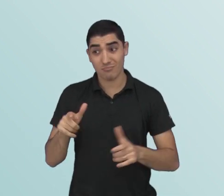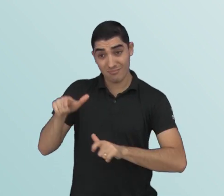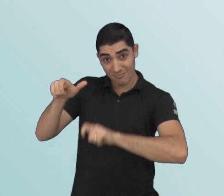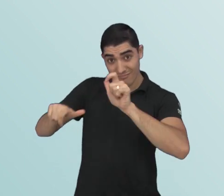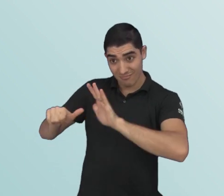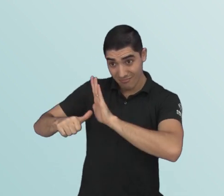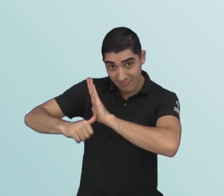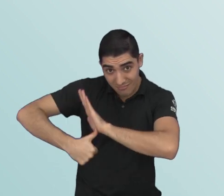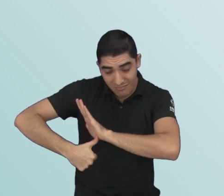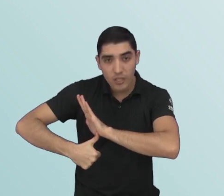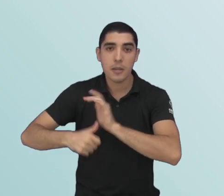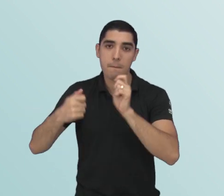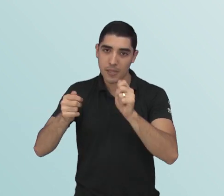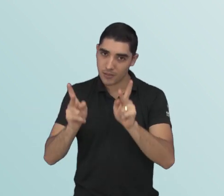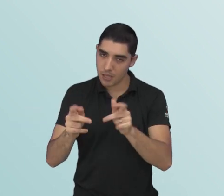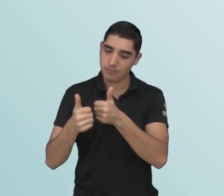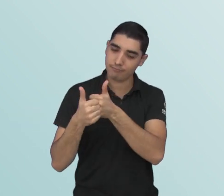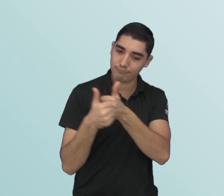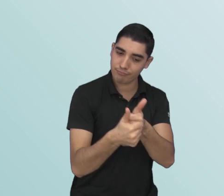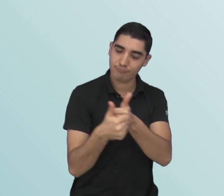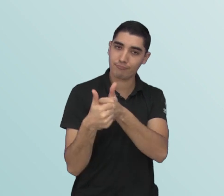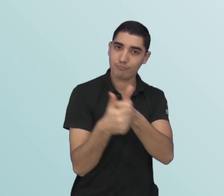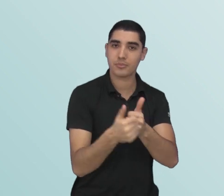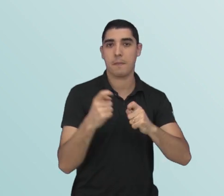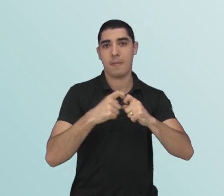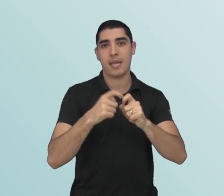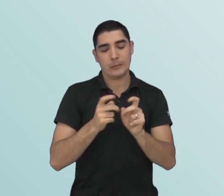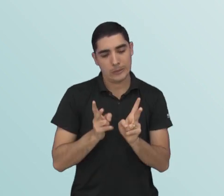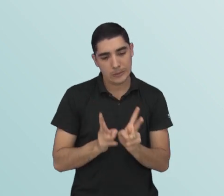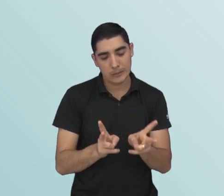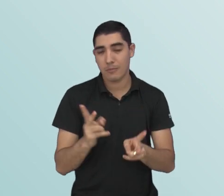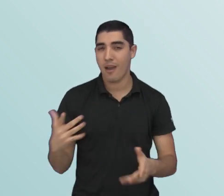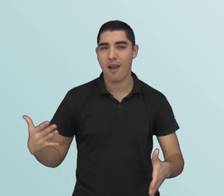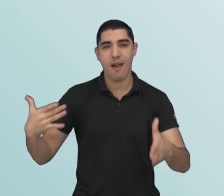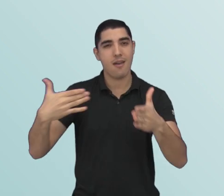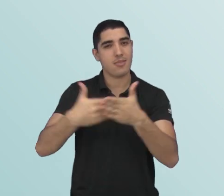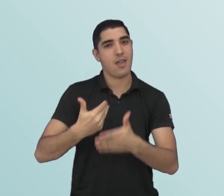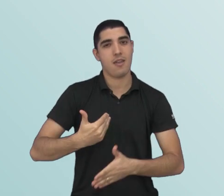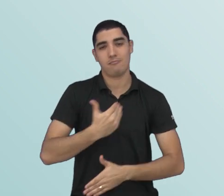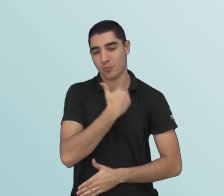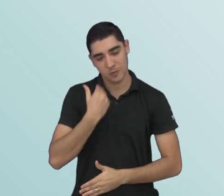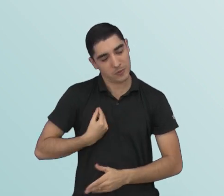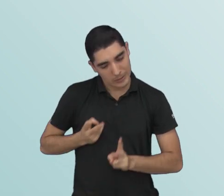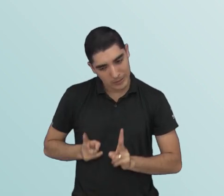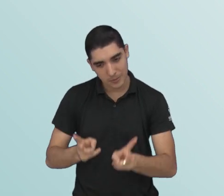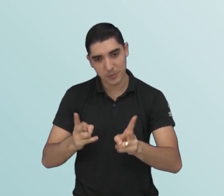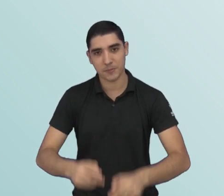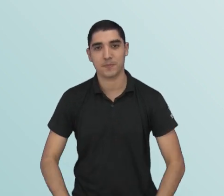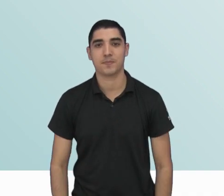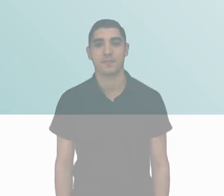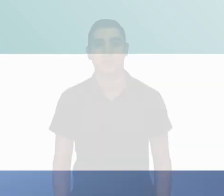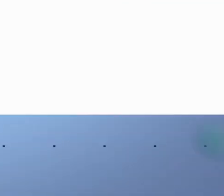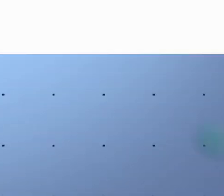são pessoas que vão precisar fazer acompanhamento médico, acompanhamento clínico durante toda a sua vida.